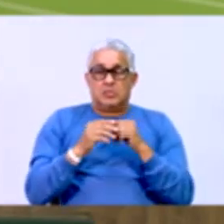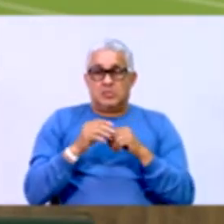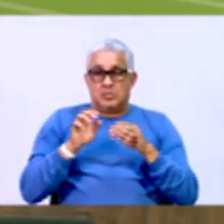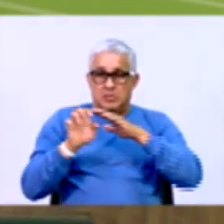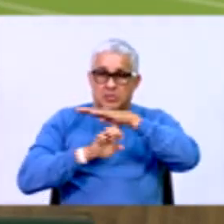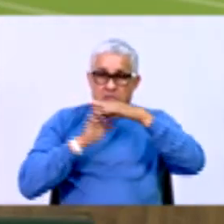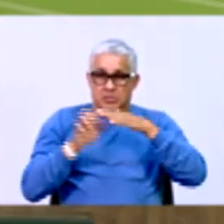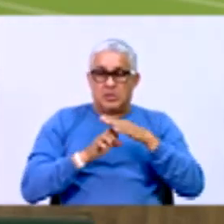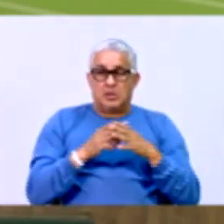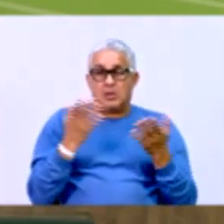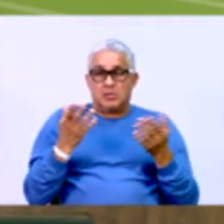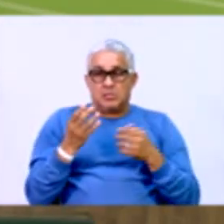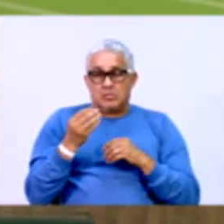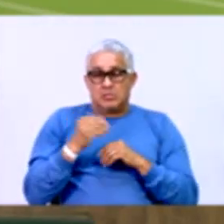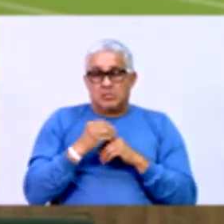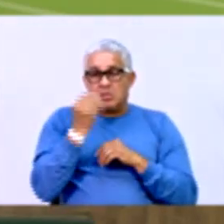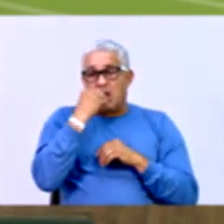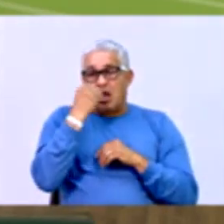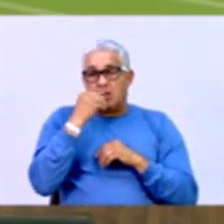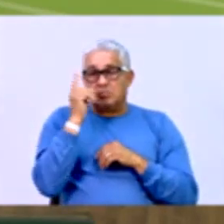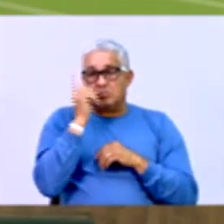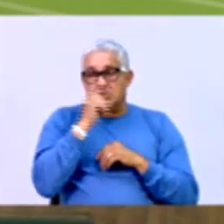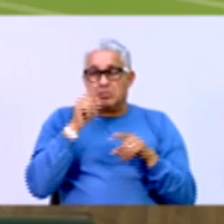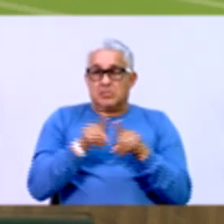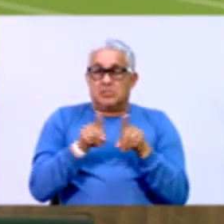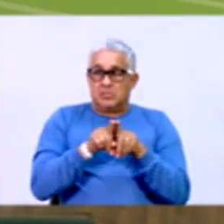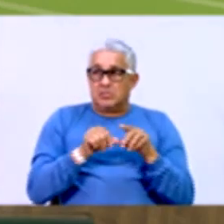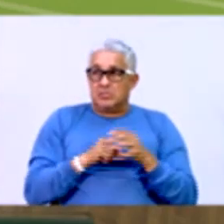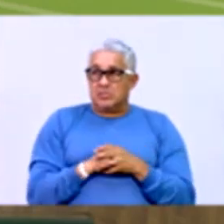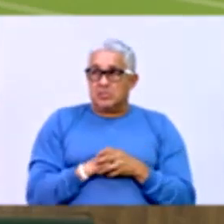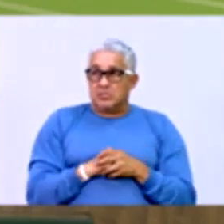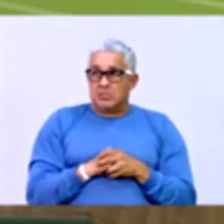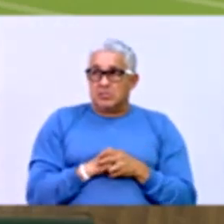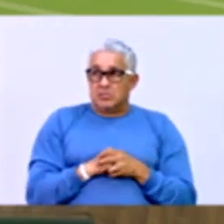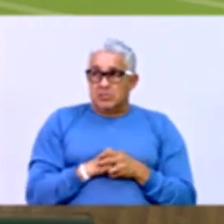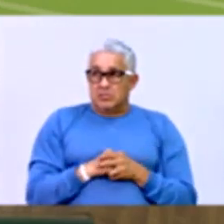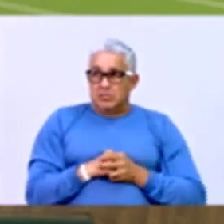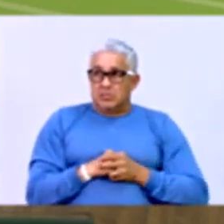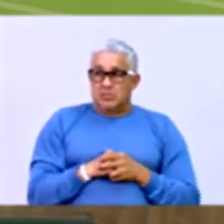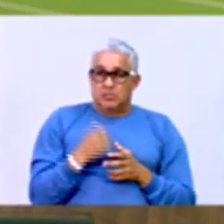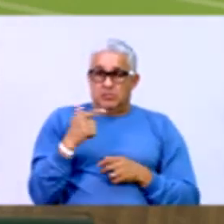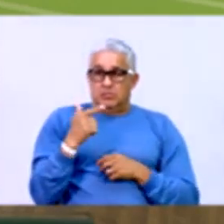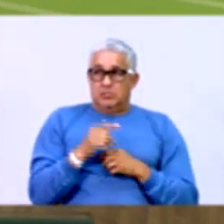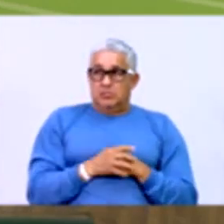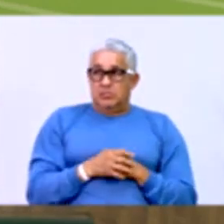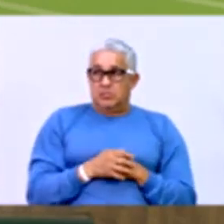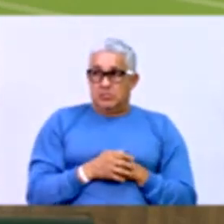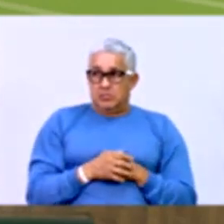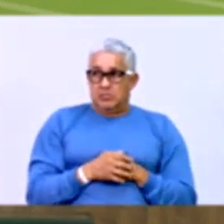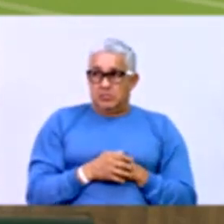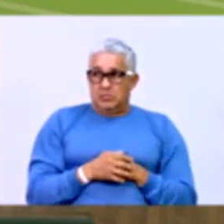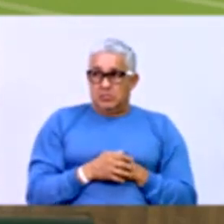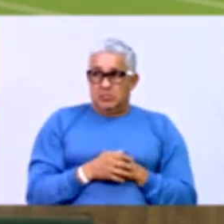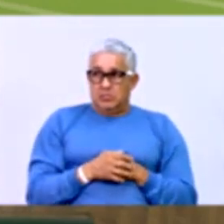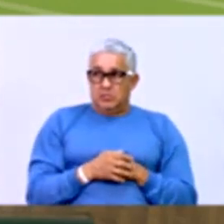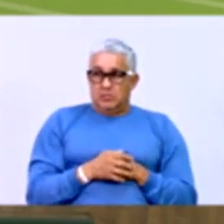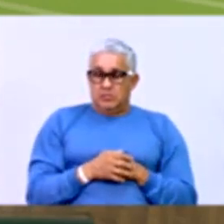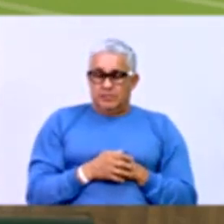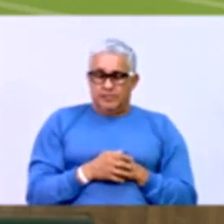fique vulnerável em relação às suas informações e assim não tenha prejuízo ou acate ou resulte em